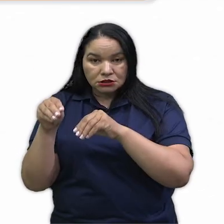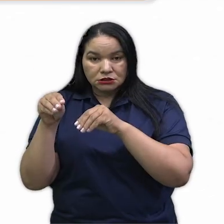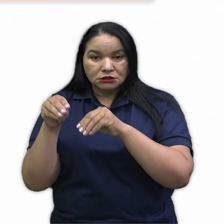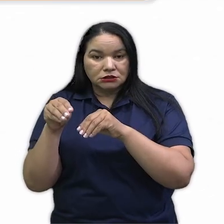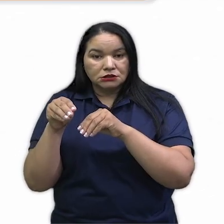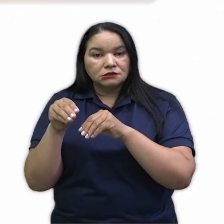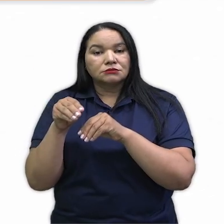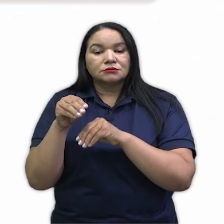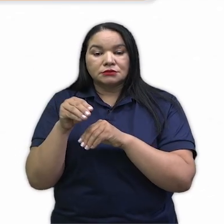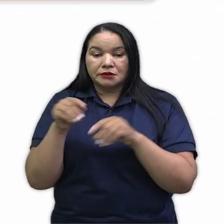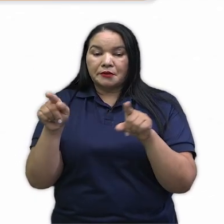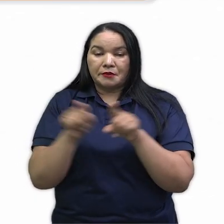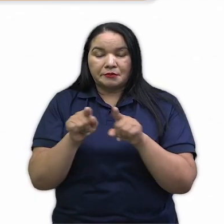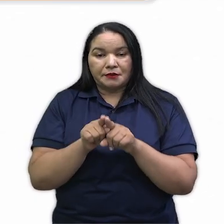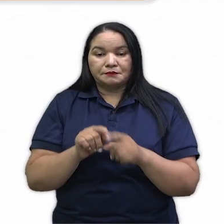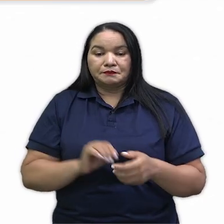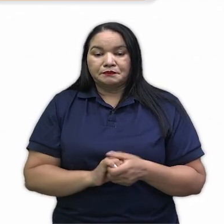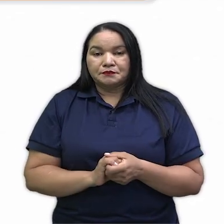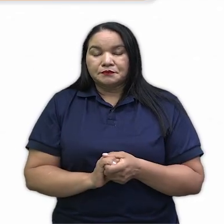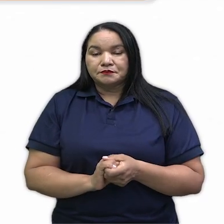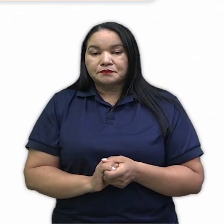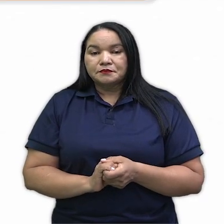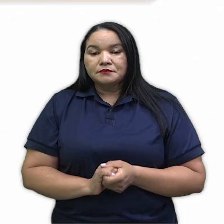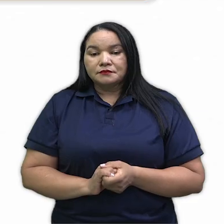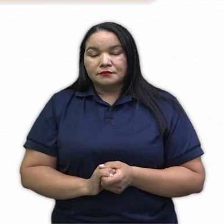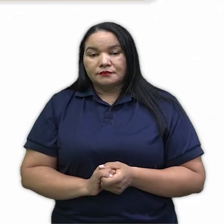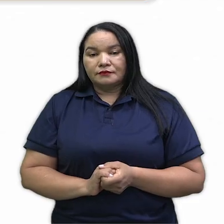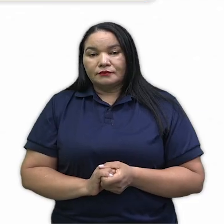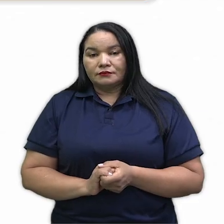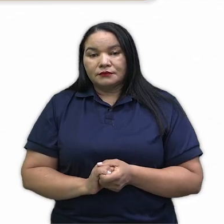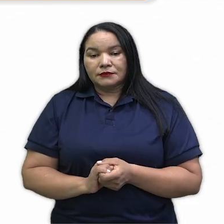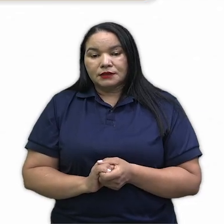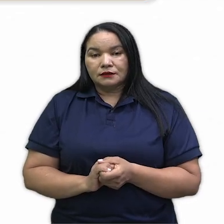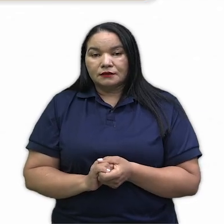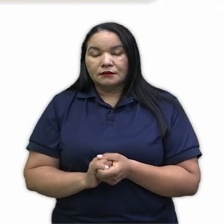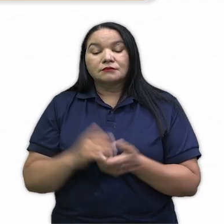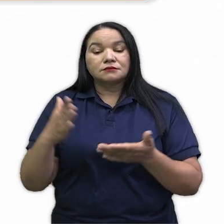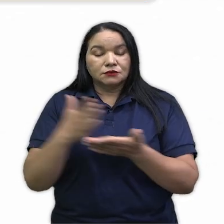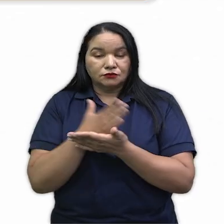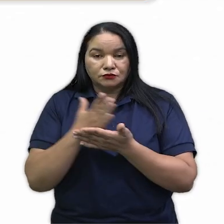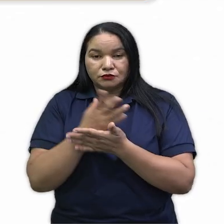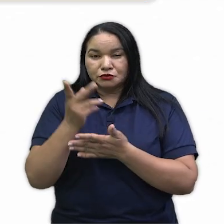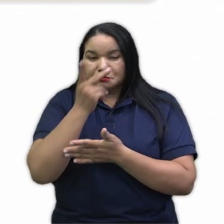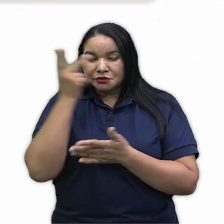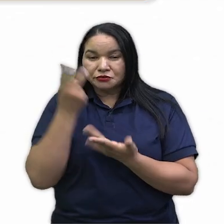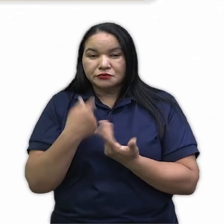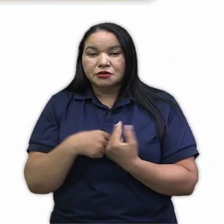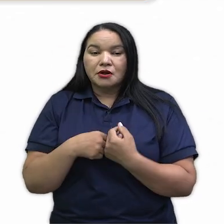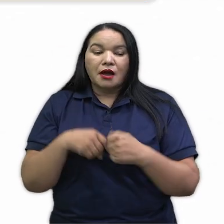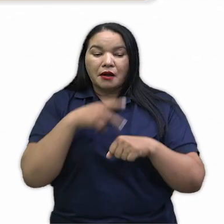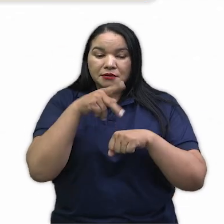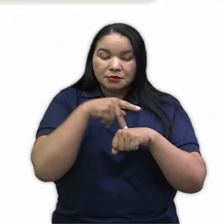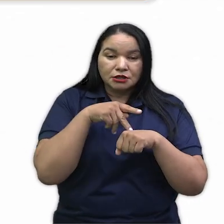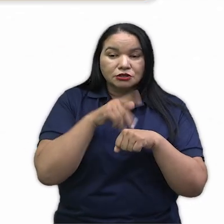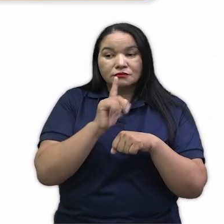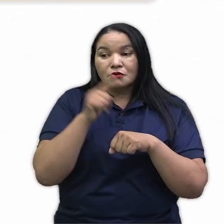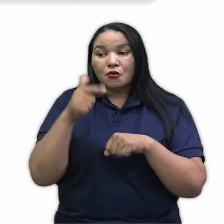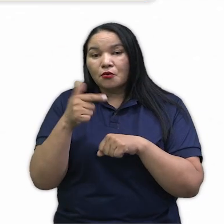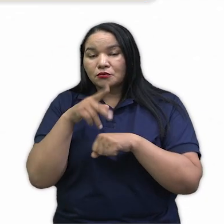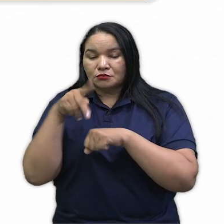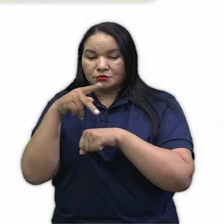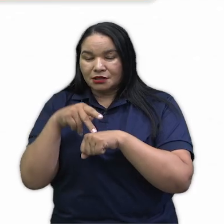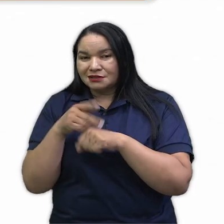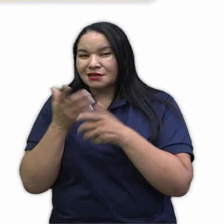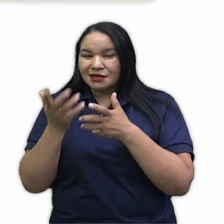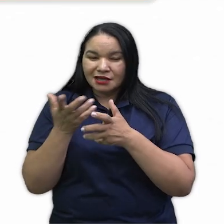outros países, né, indo para outros países, entre distintos países, tá? Então, as pessoas, elas saem normalmente daquele